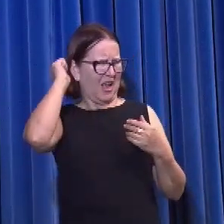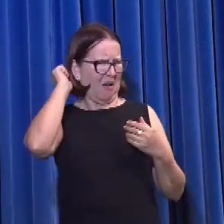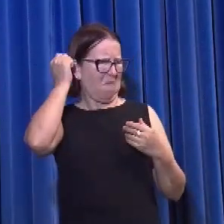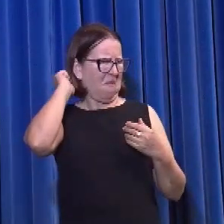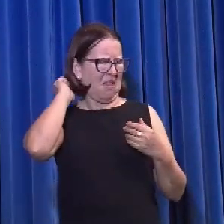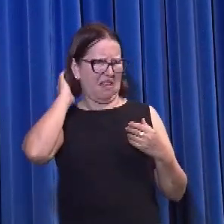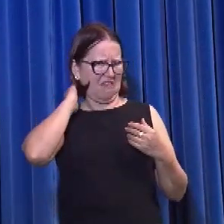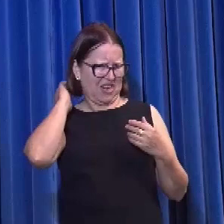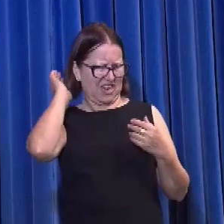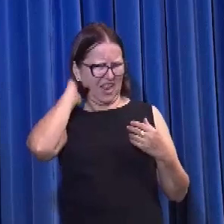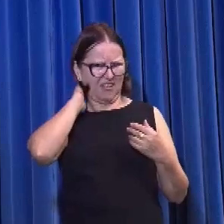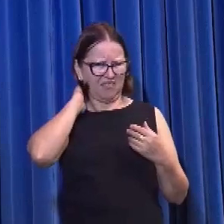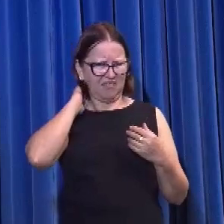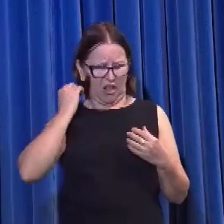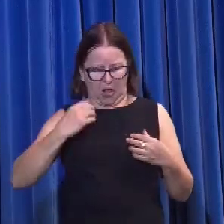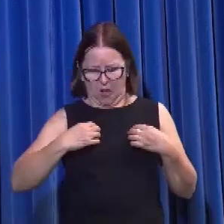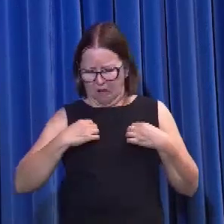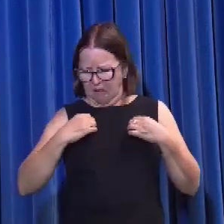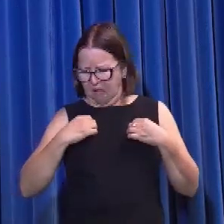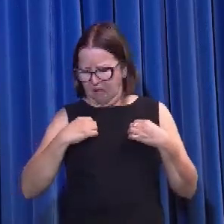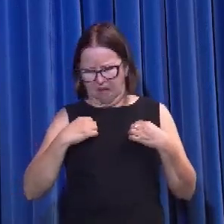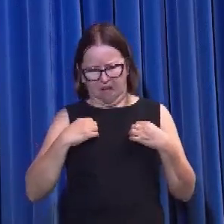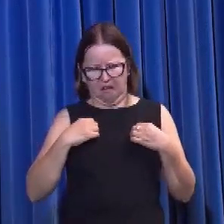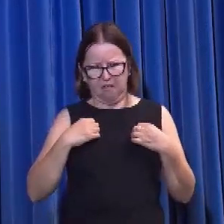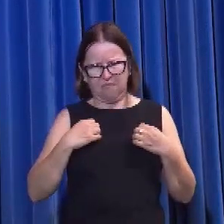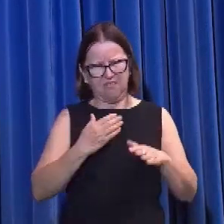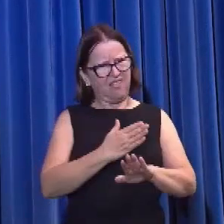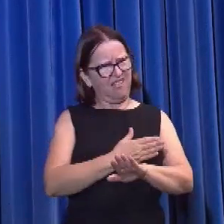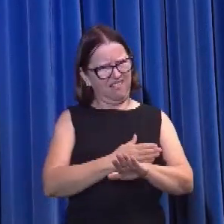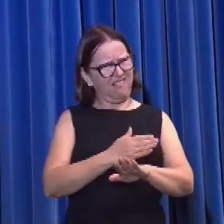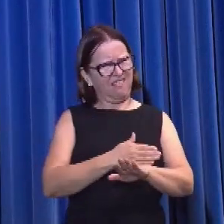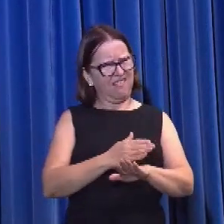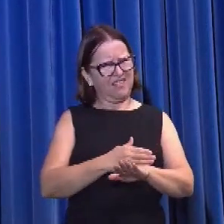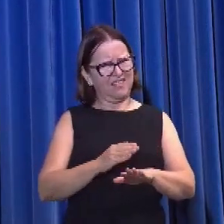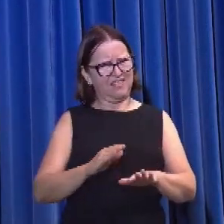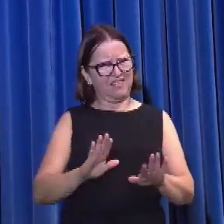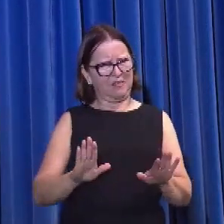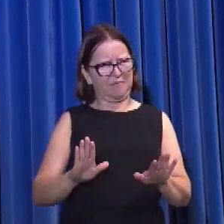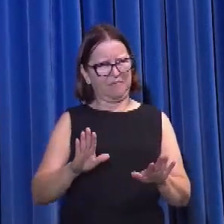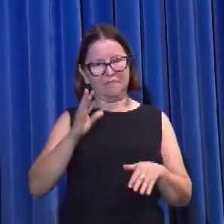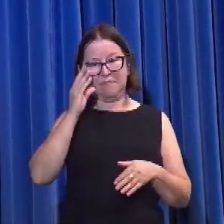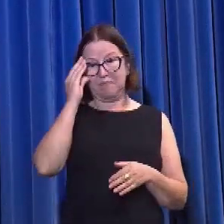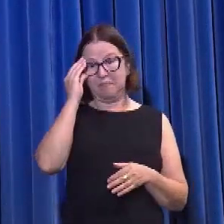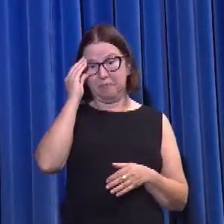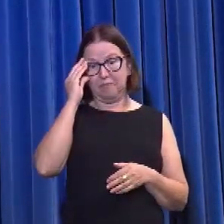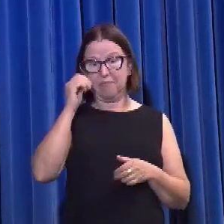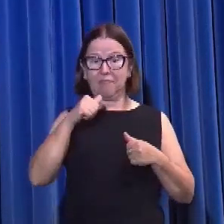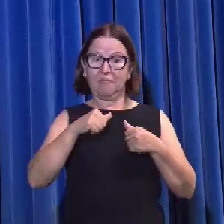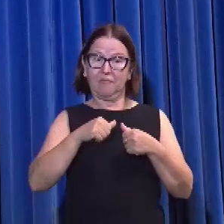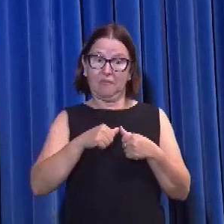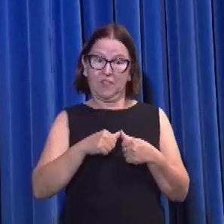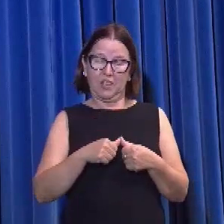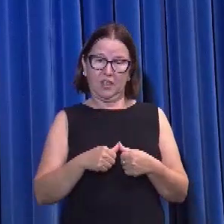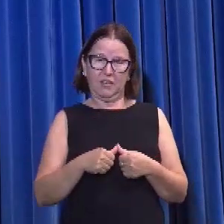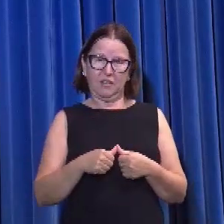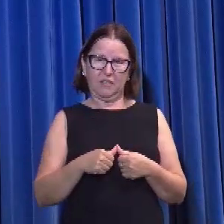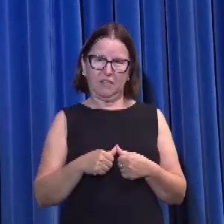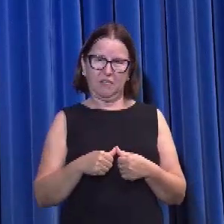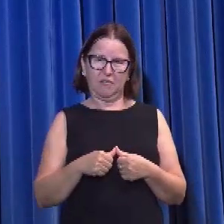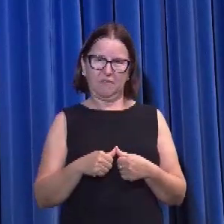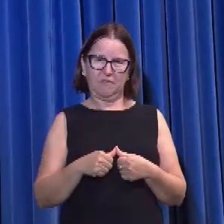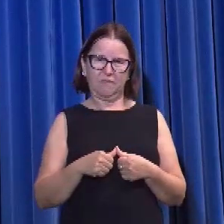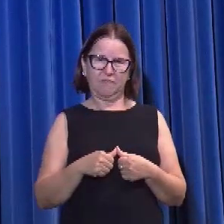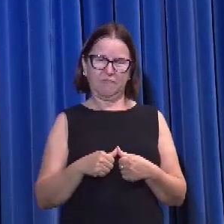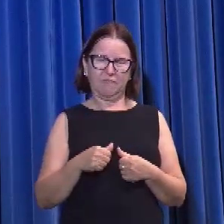usos e costumes. E isso era mais ou menos